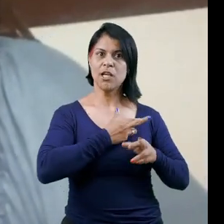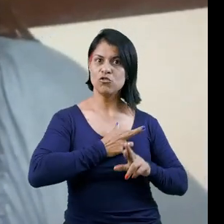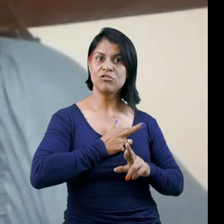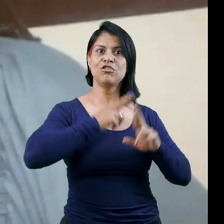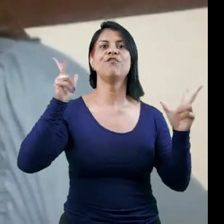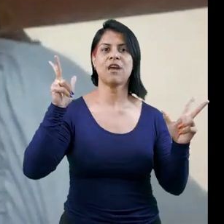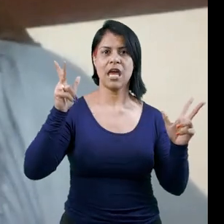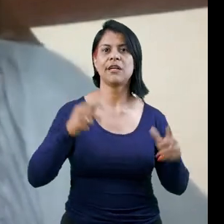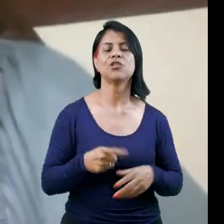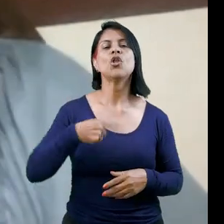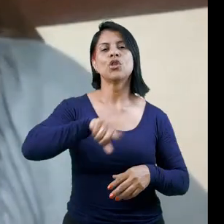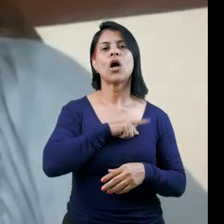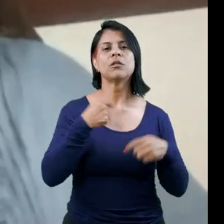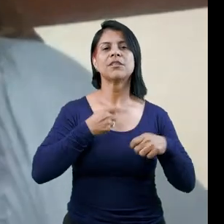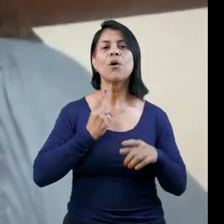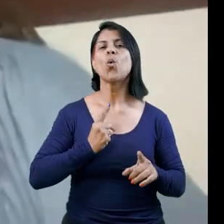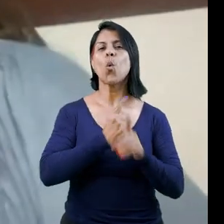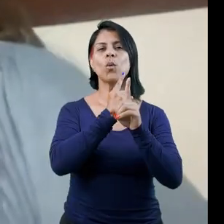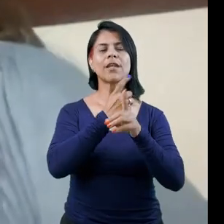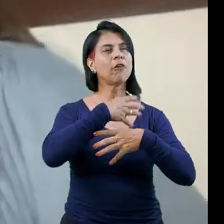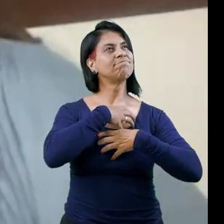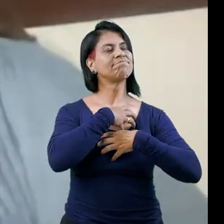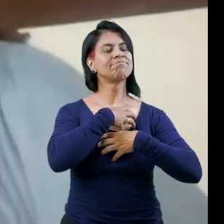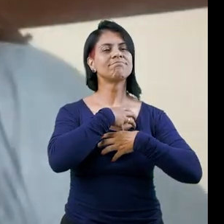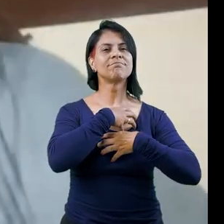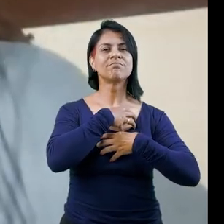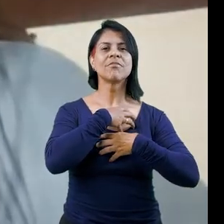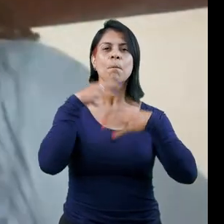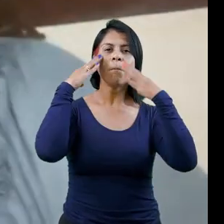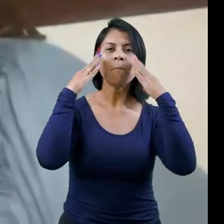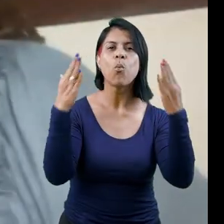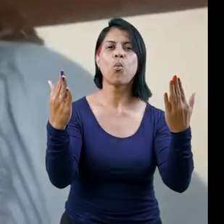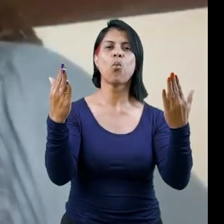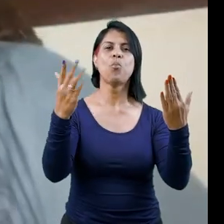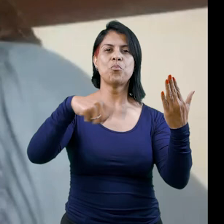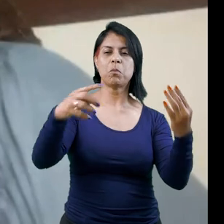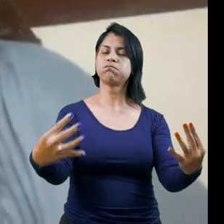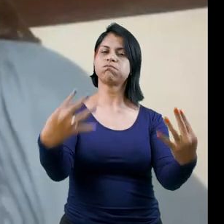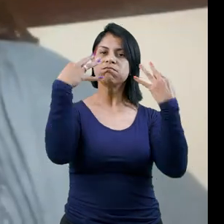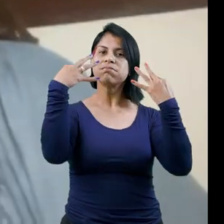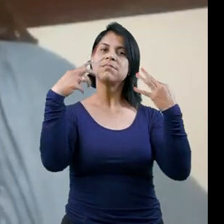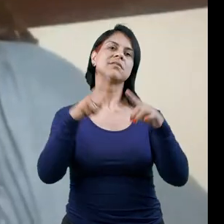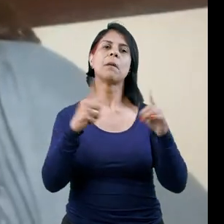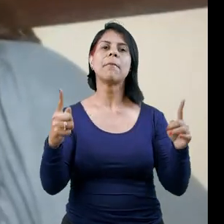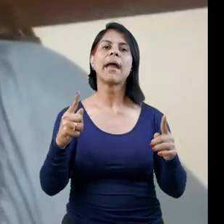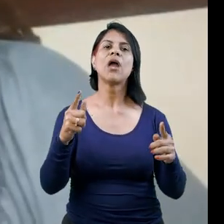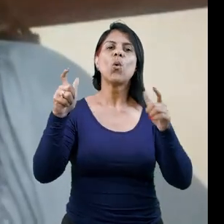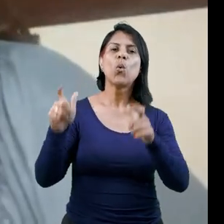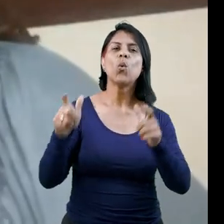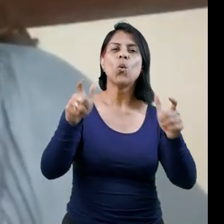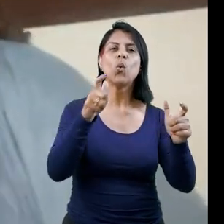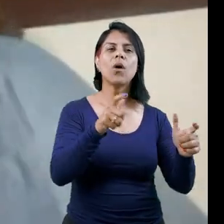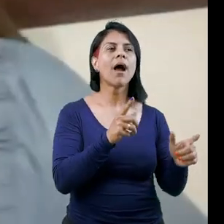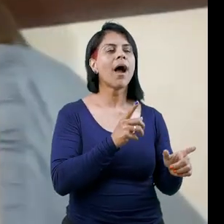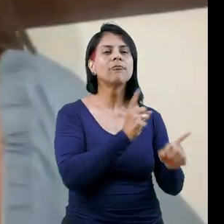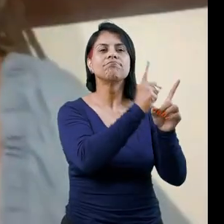eu acho que para se encontrar com o público, para se encontrar com os lugares,